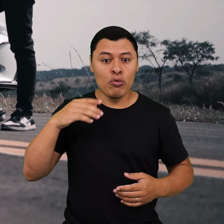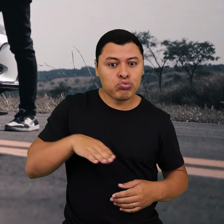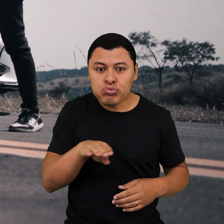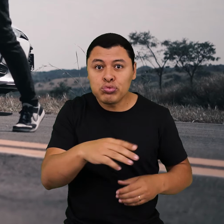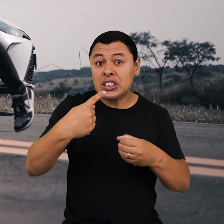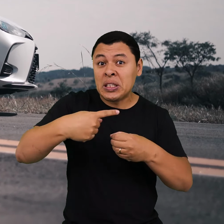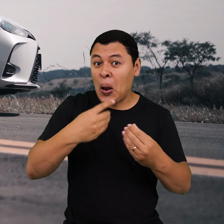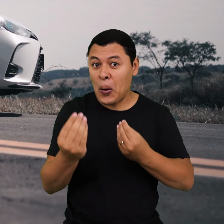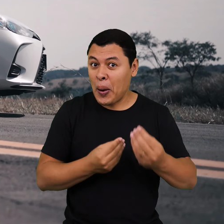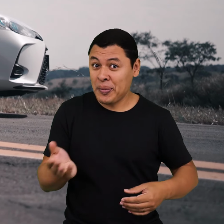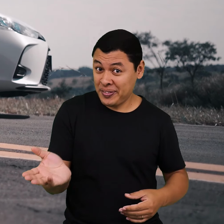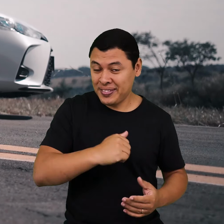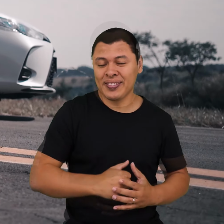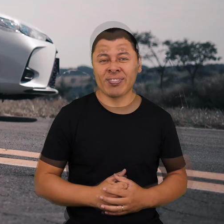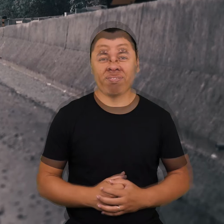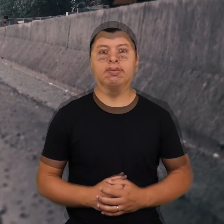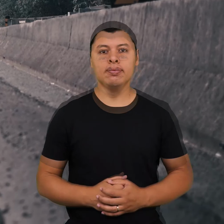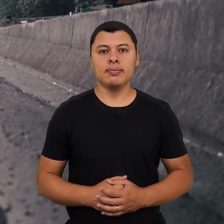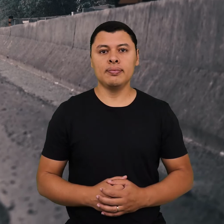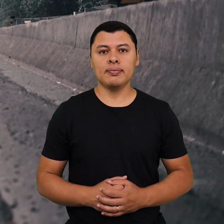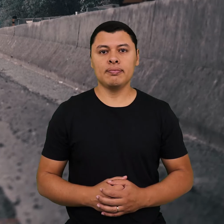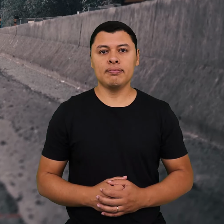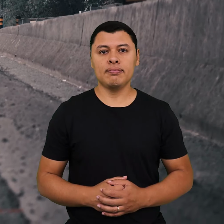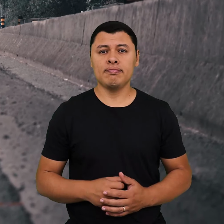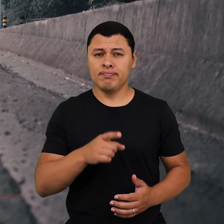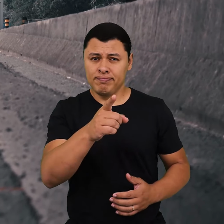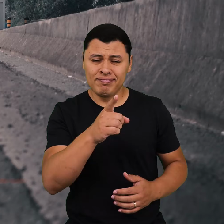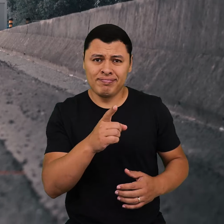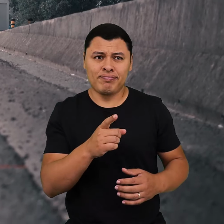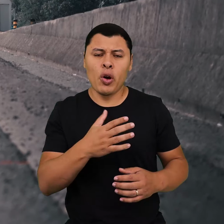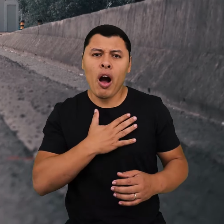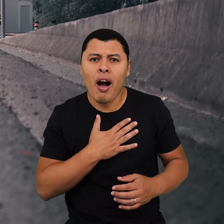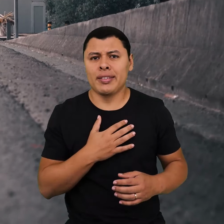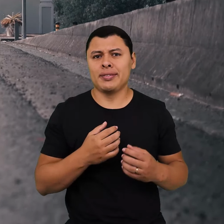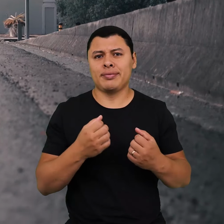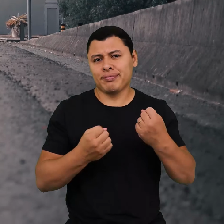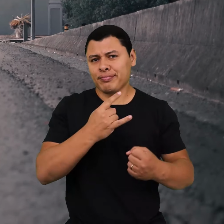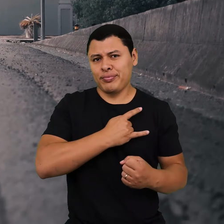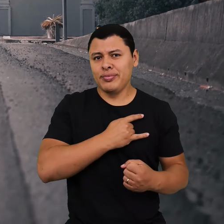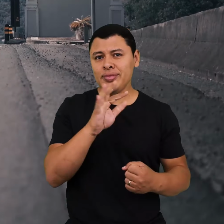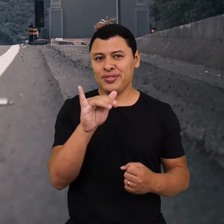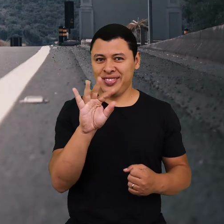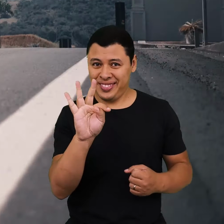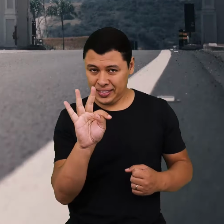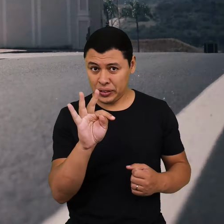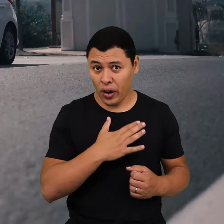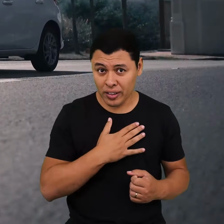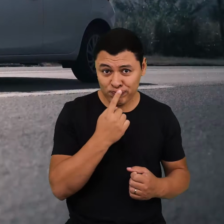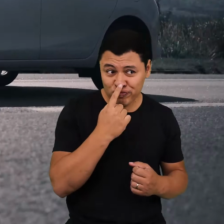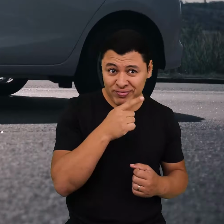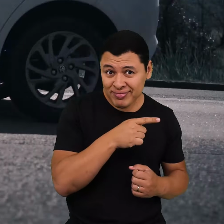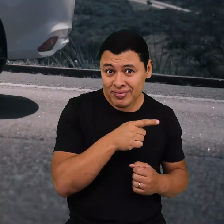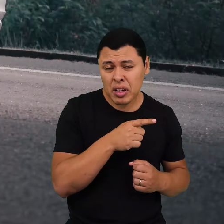como que o Yaris se comporta, começando pela cidade. Cidade de Itu. Se você é um cara familiar com o Fit, você vai se sentir aqui em casa